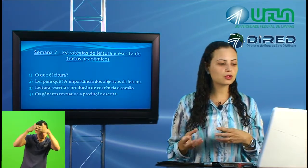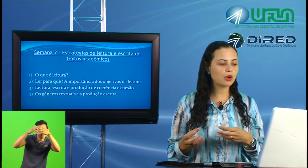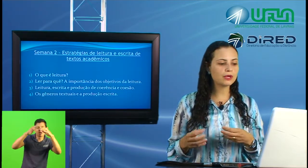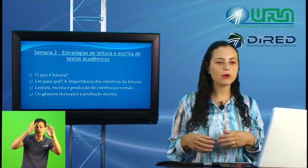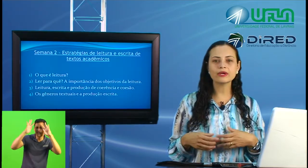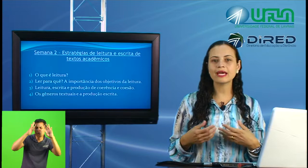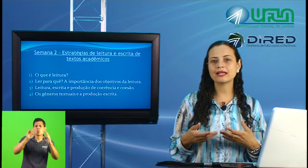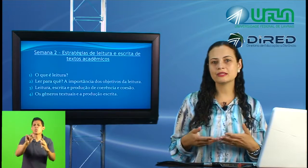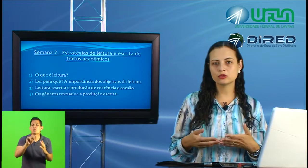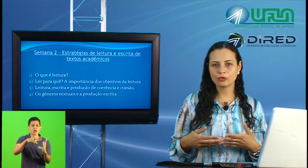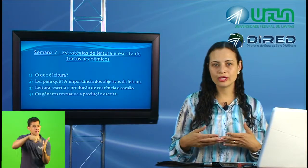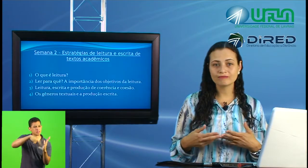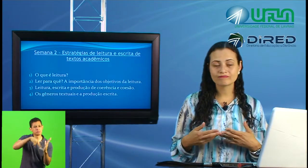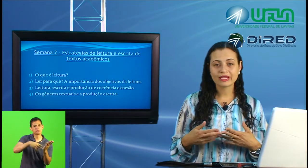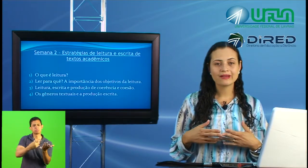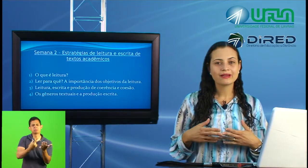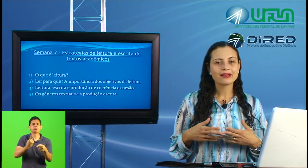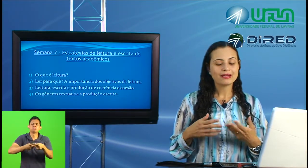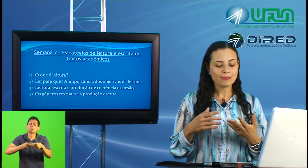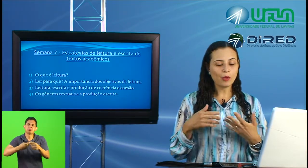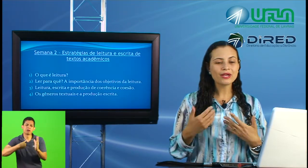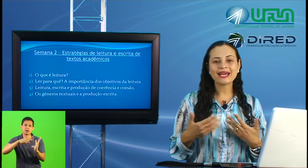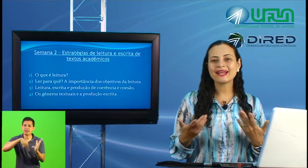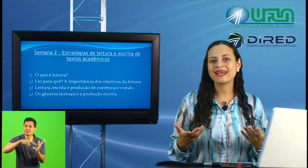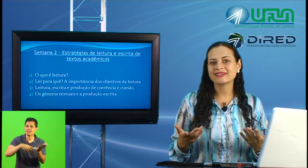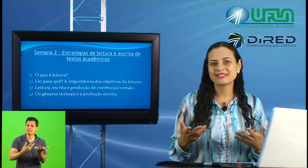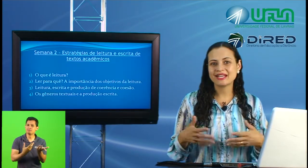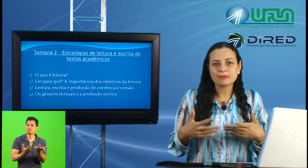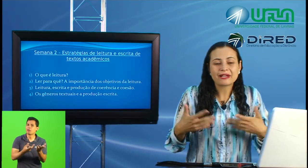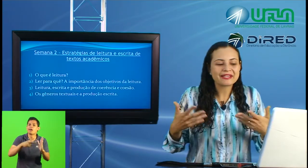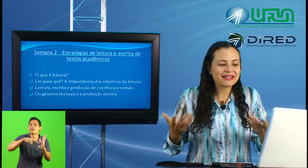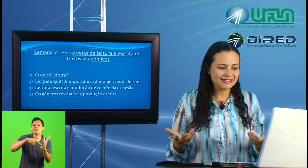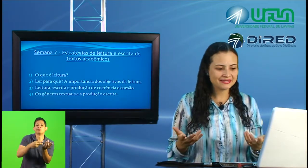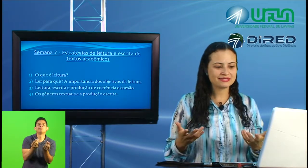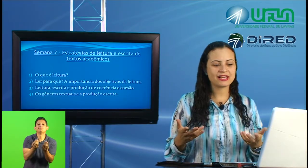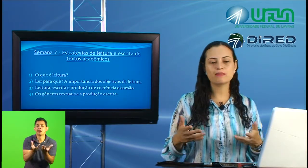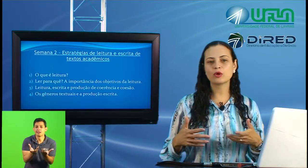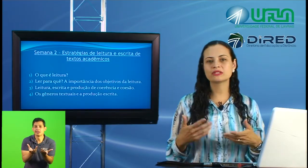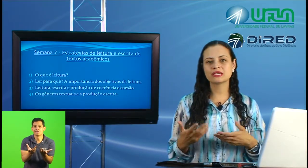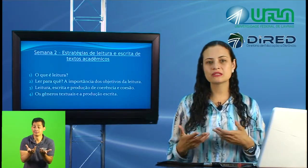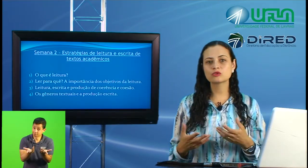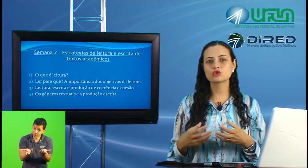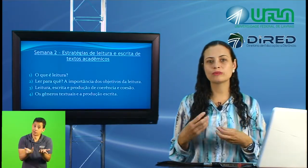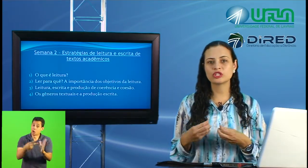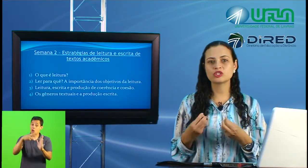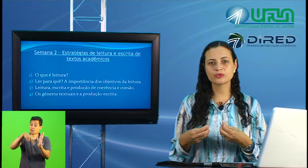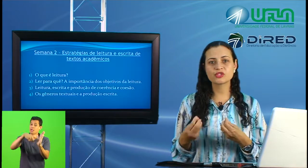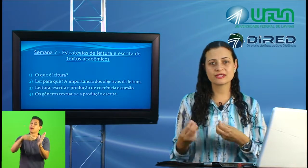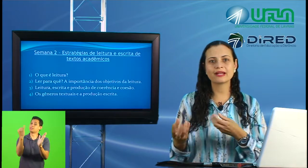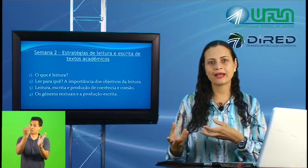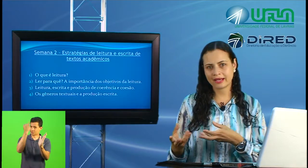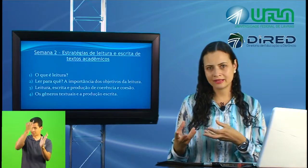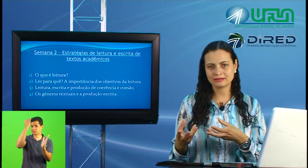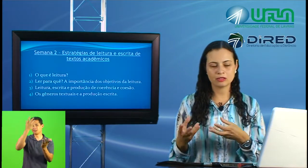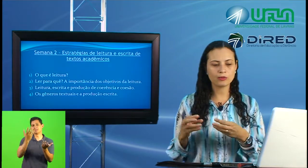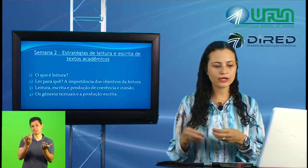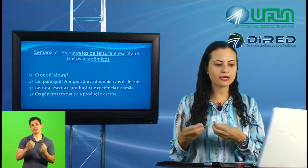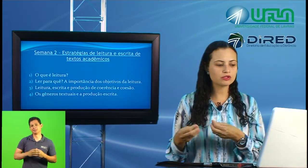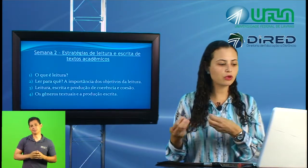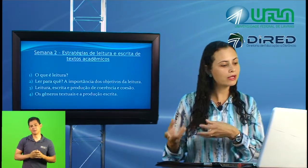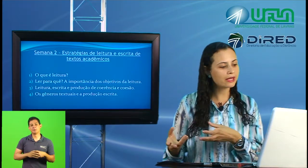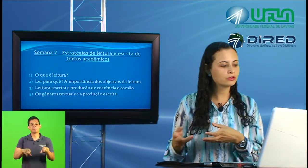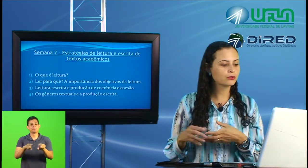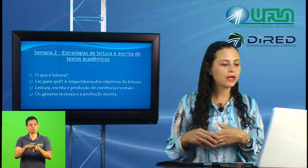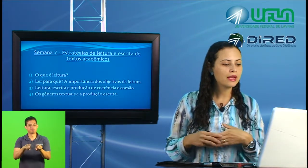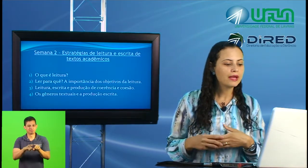pouquinho sobre o que é leitura, por que ler, ler para quê, né? A importância dos objetivos de se ler, então por que eu